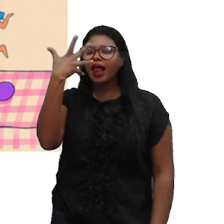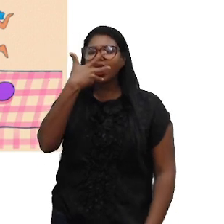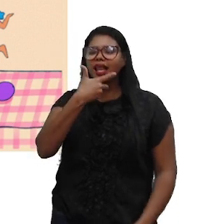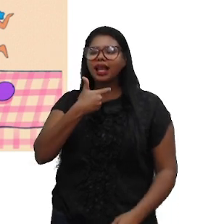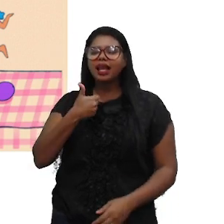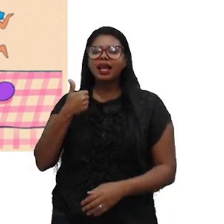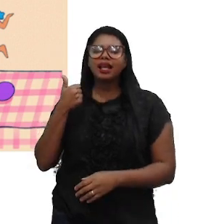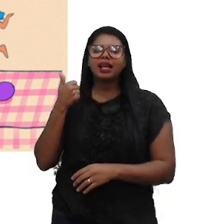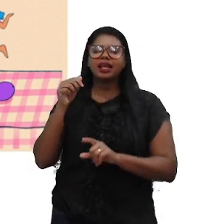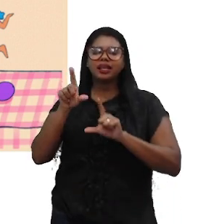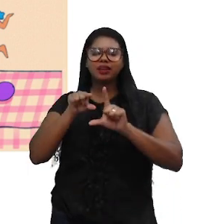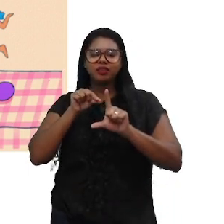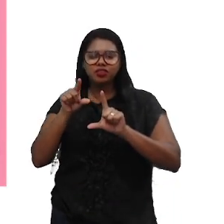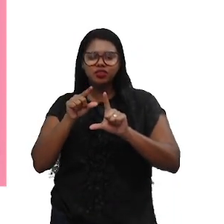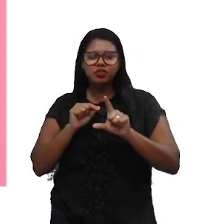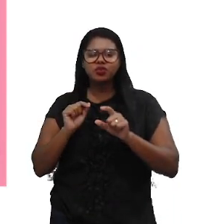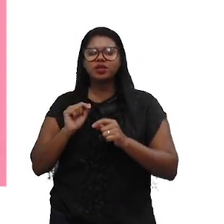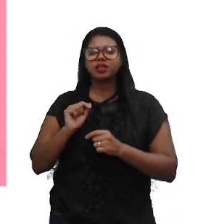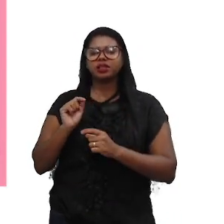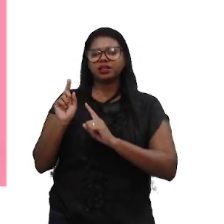que foi definida anteriormente.